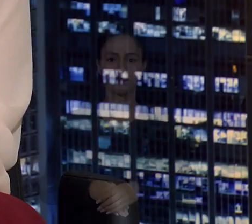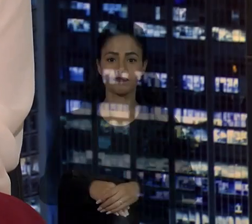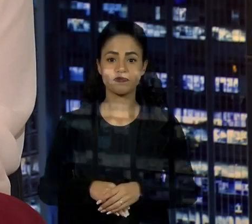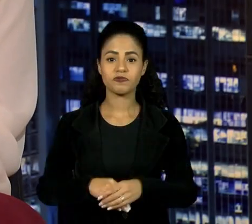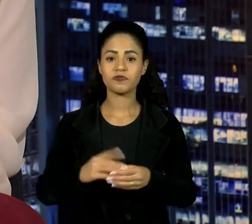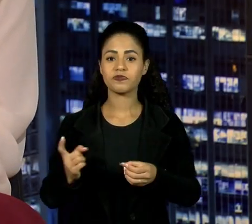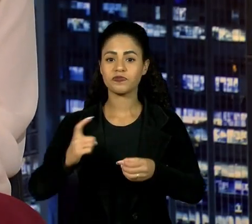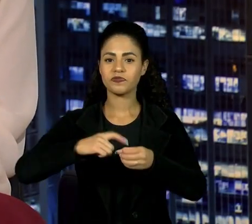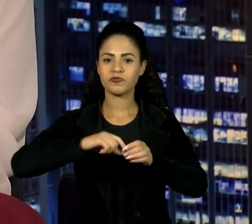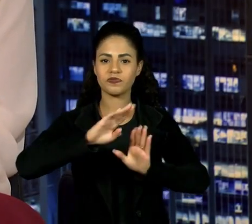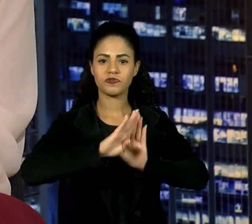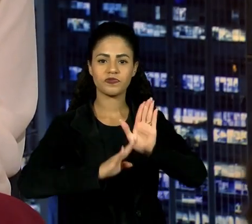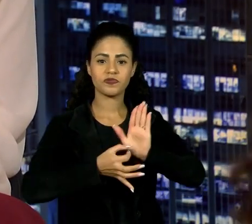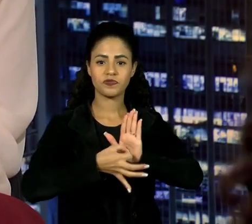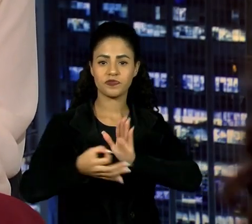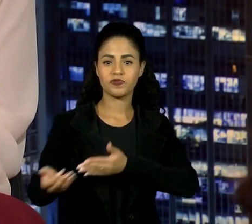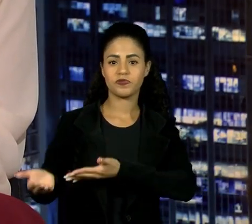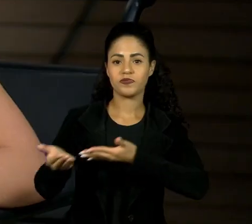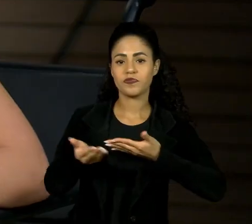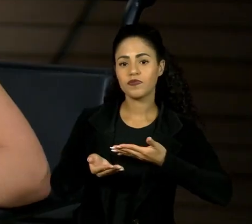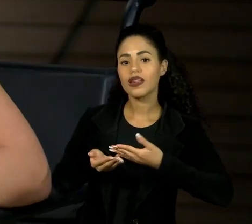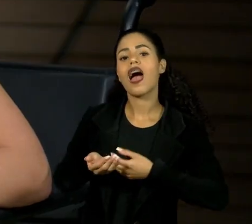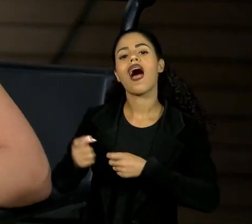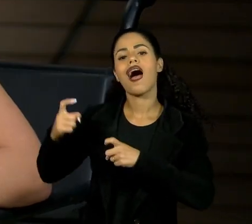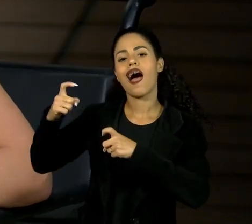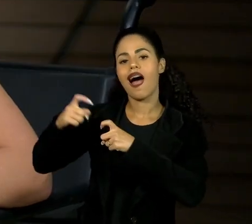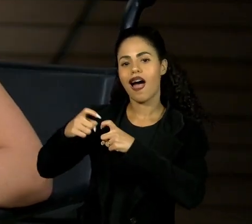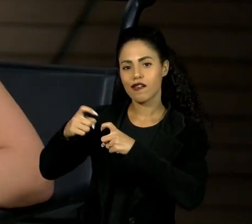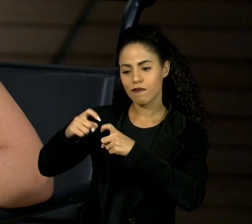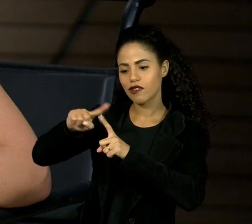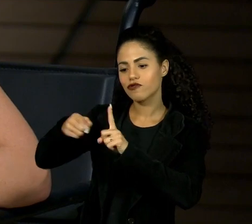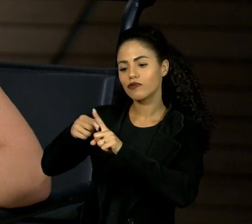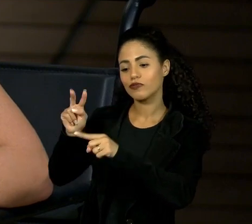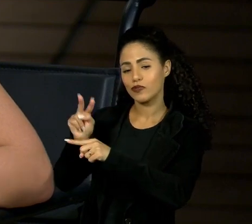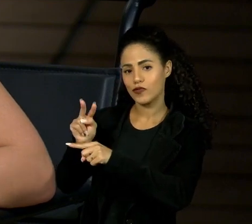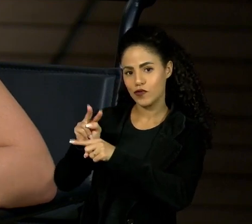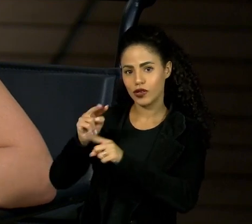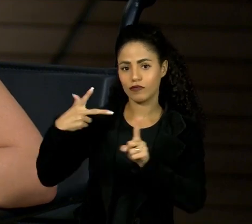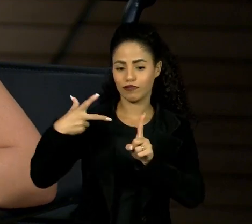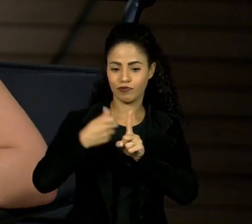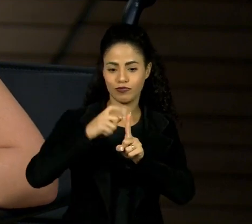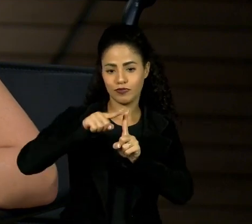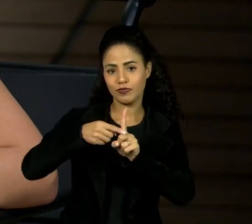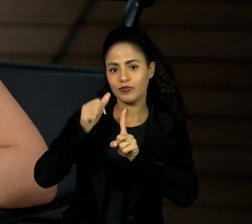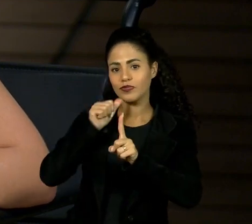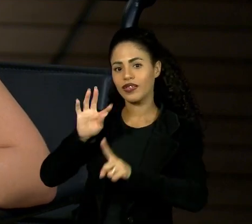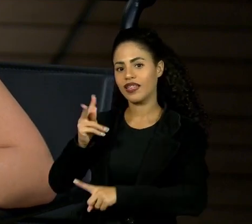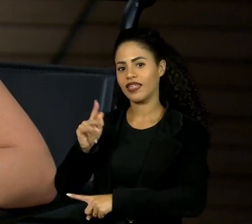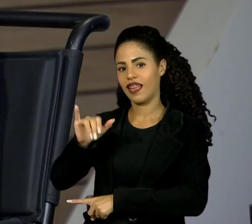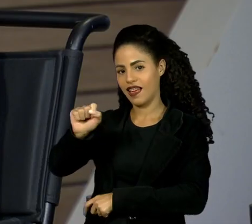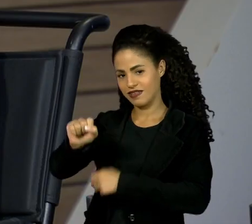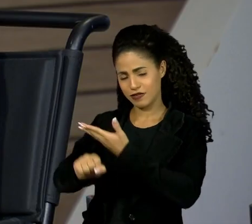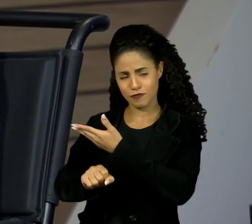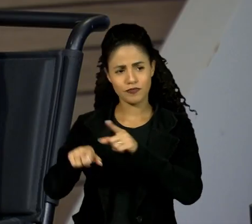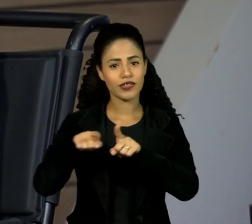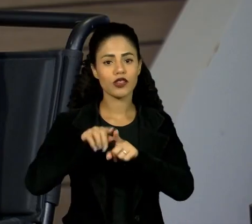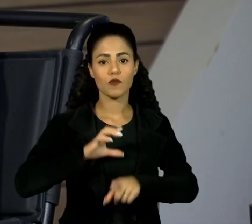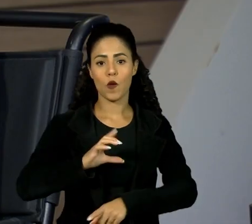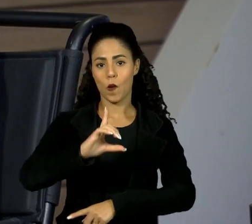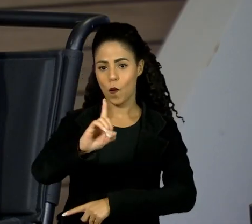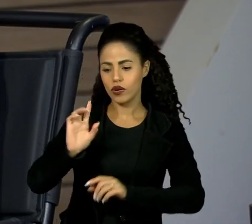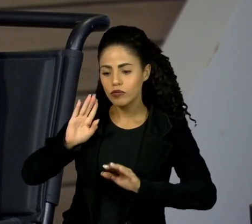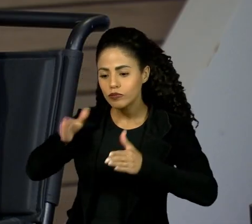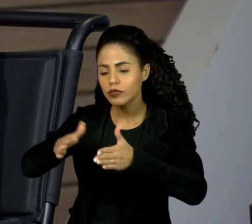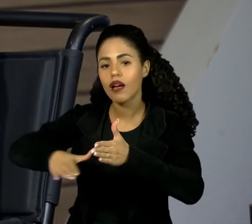Estamos de volta com a opinião, comigo, obstetra especializada em reprodução assistida, a doutora Thaís Domingues, e o coordenador do setor